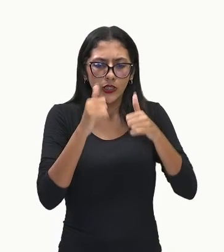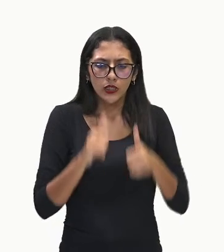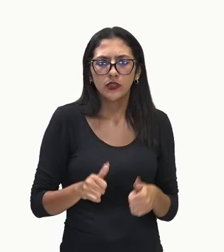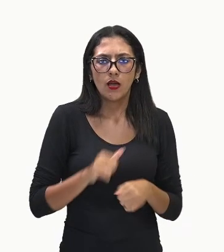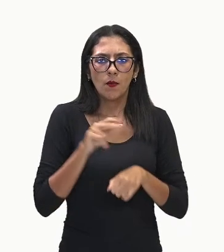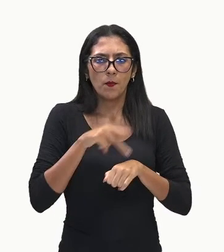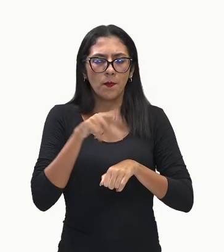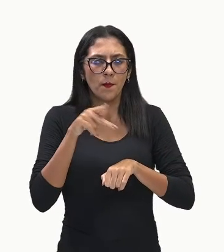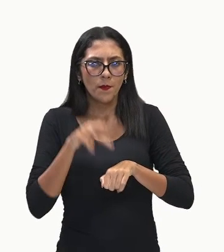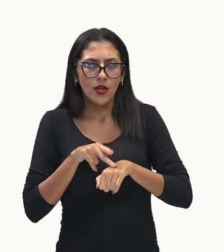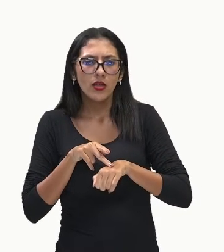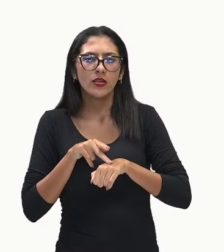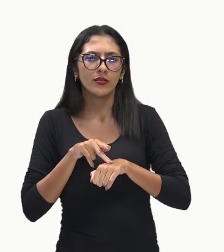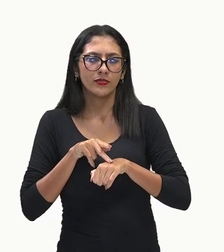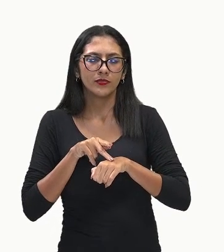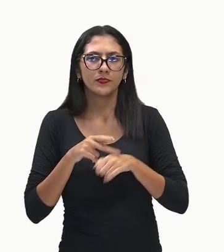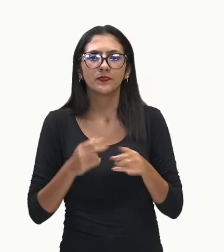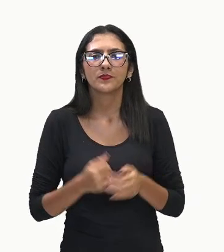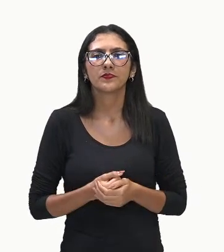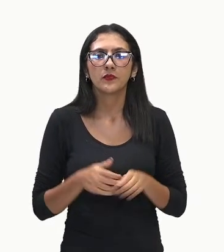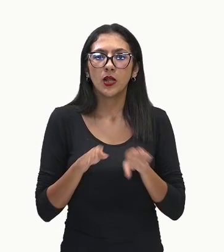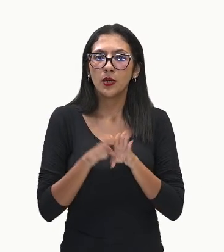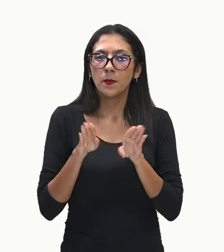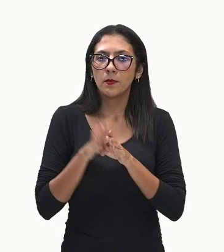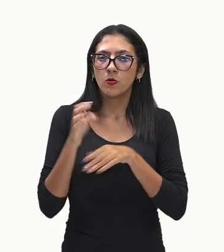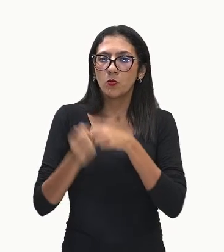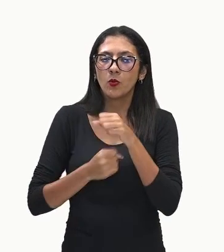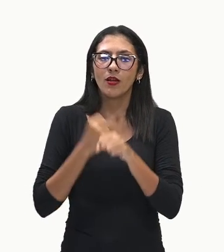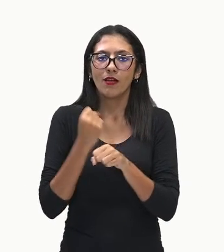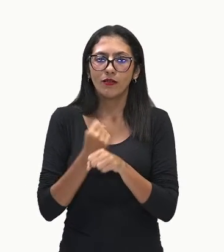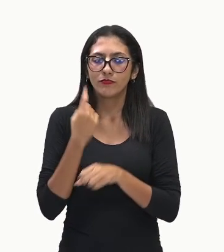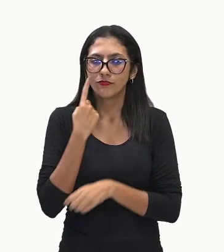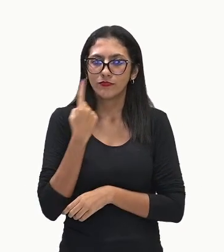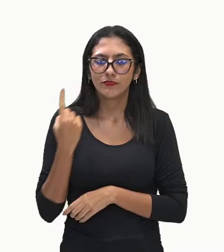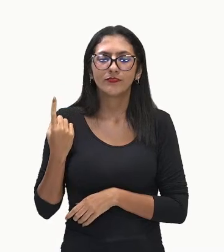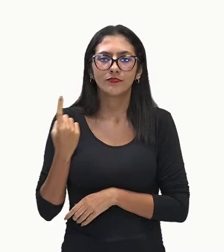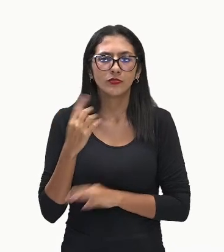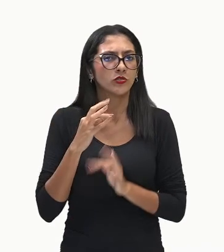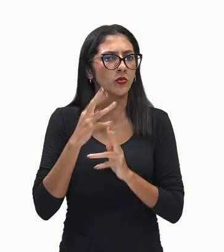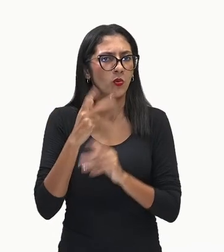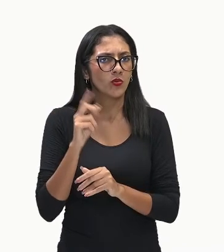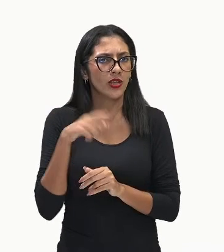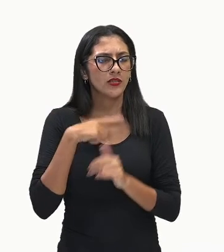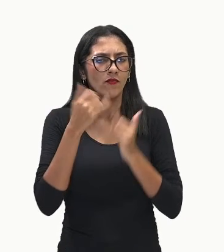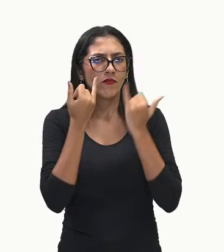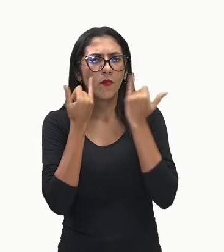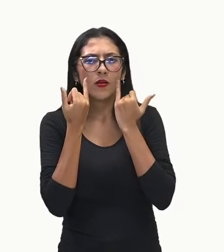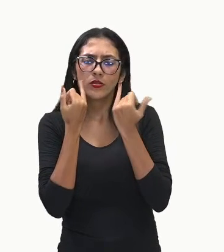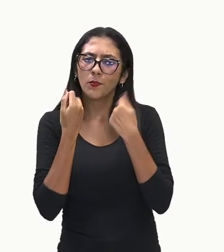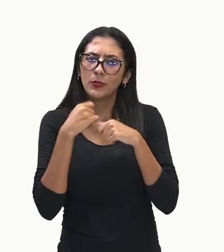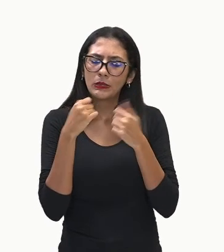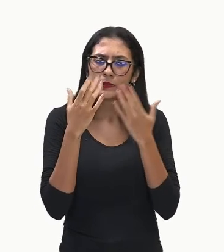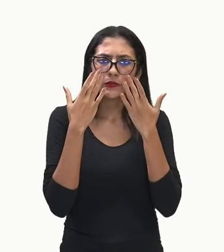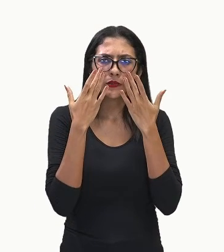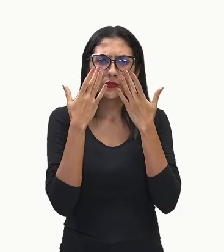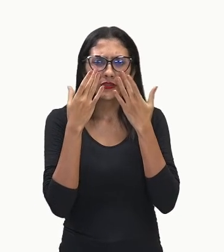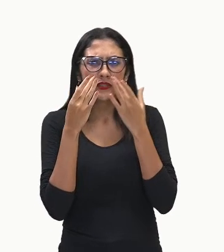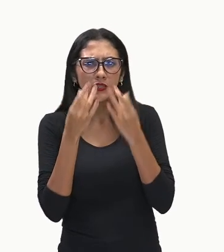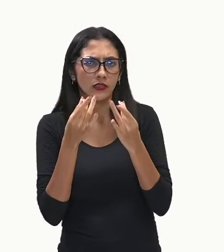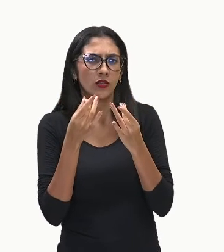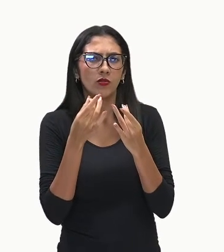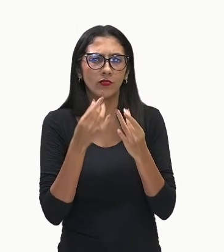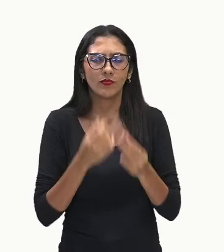na informação do gráfico, e o ano de referência. Então, todos esses dados devem ser